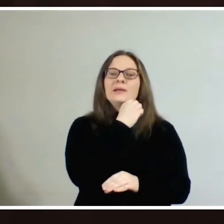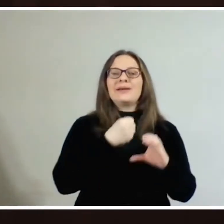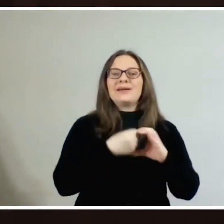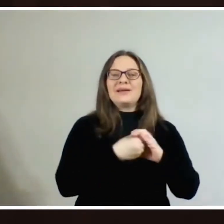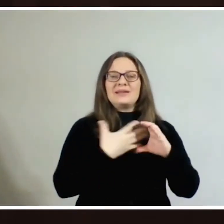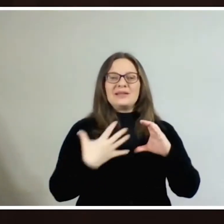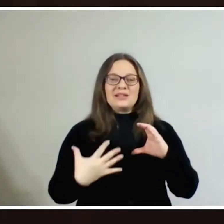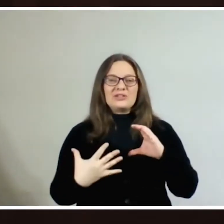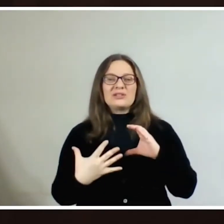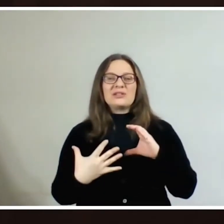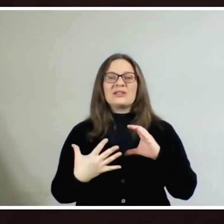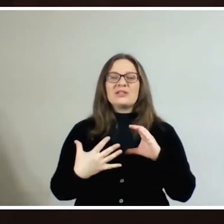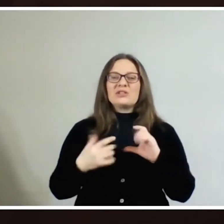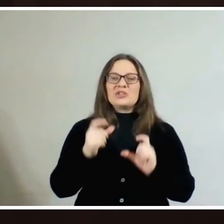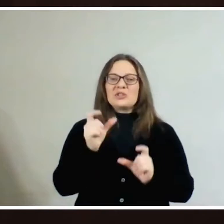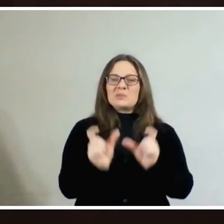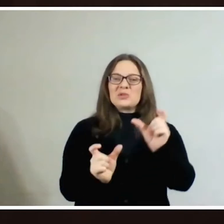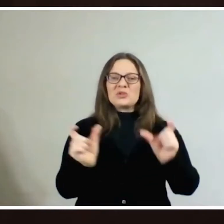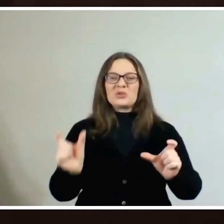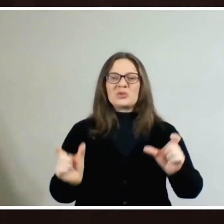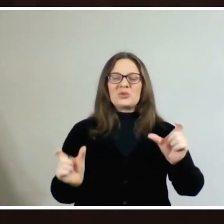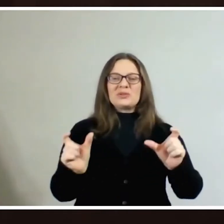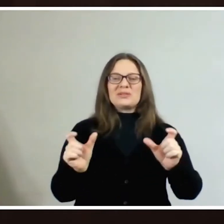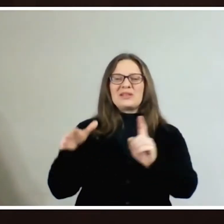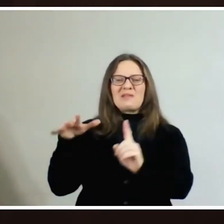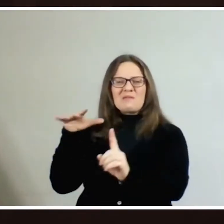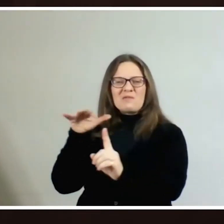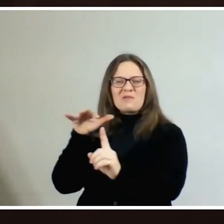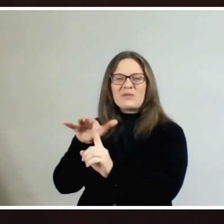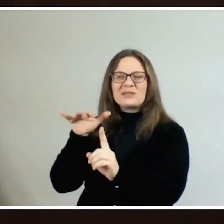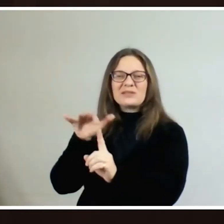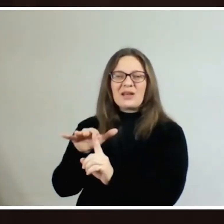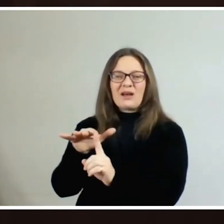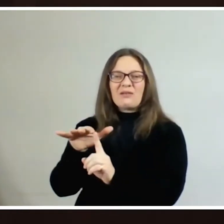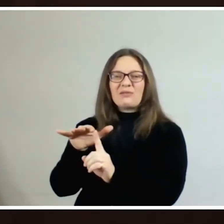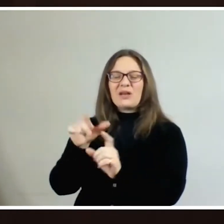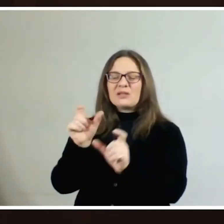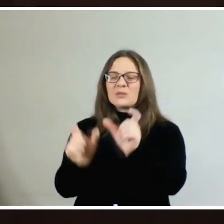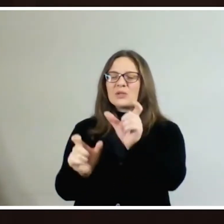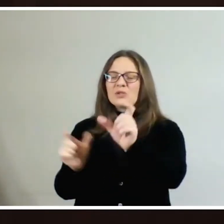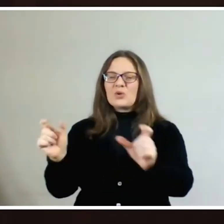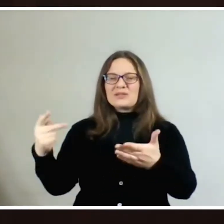que induziam ao erro, né?